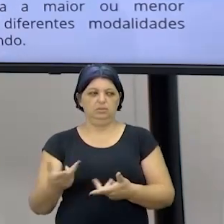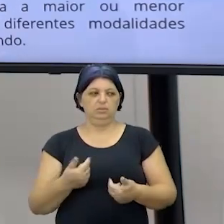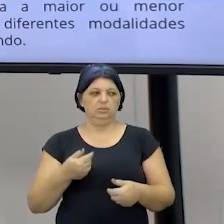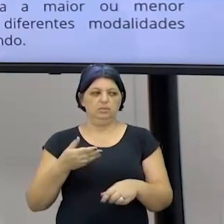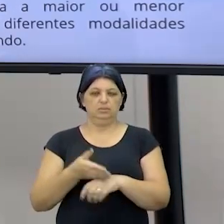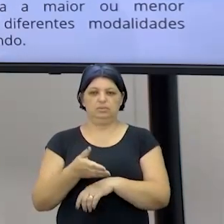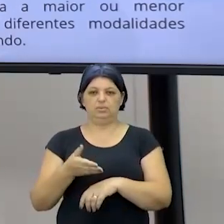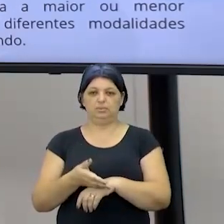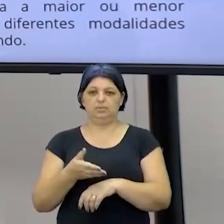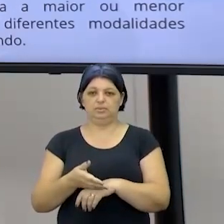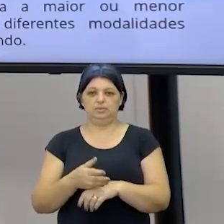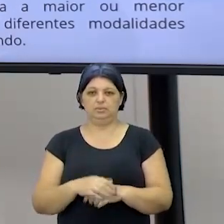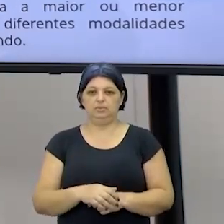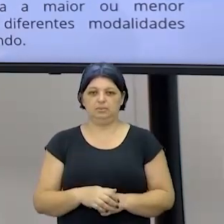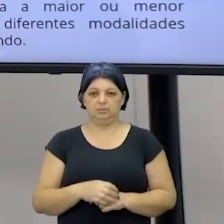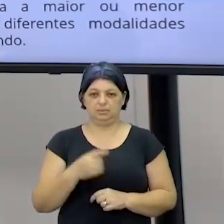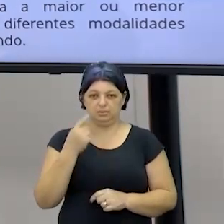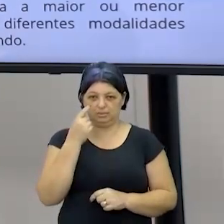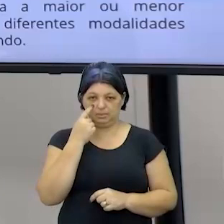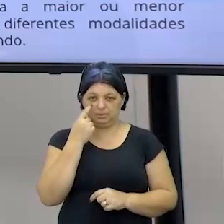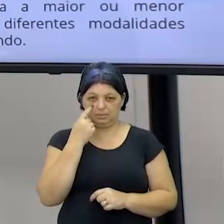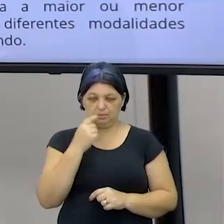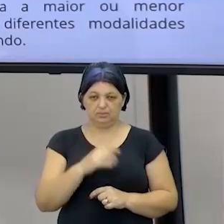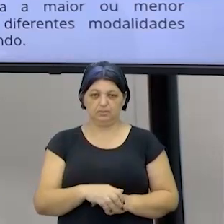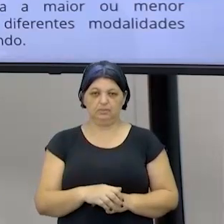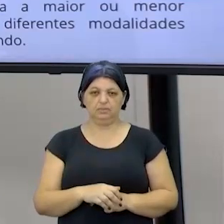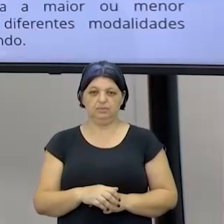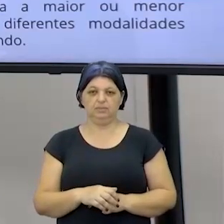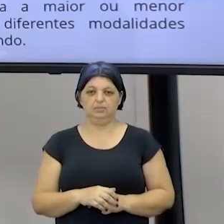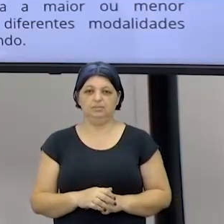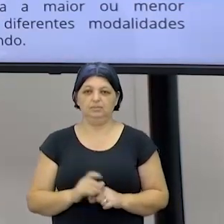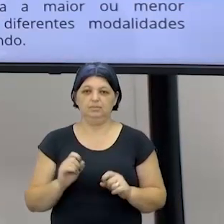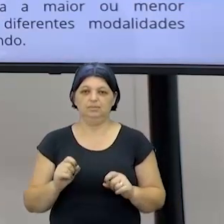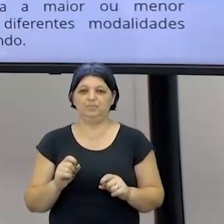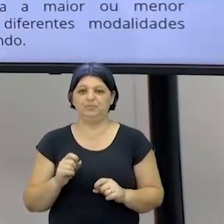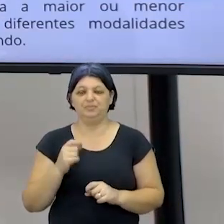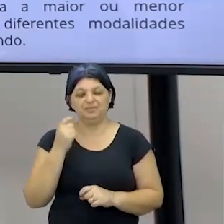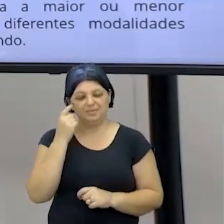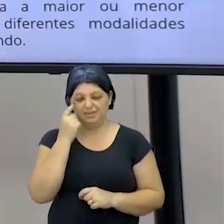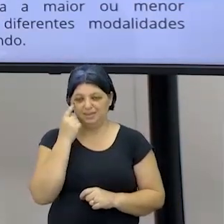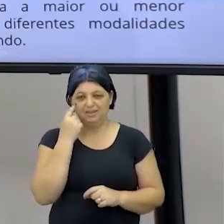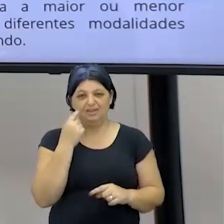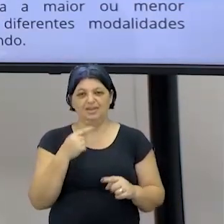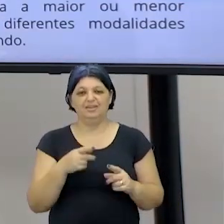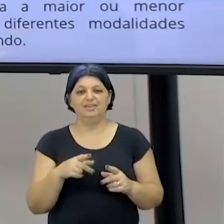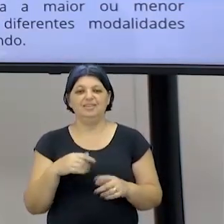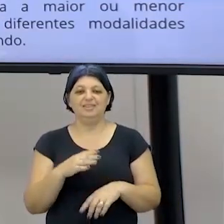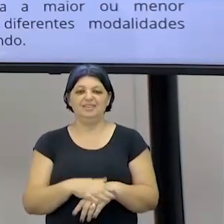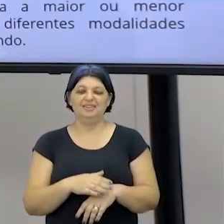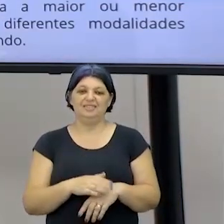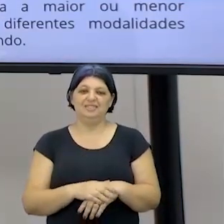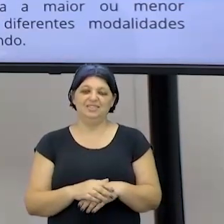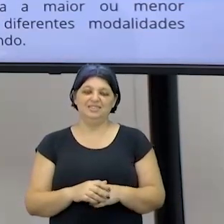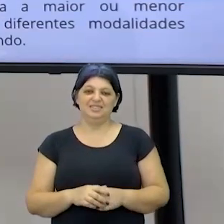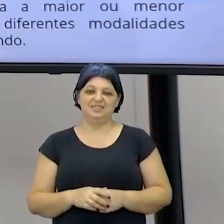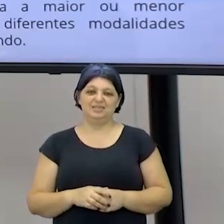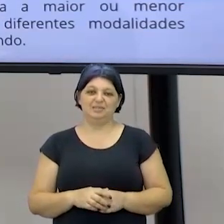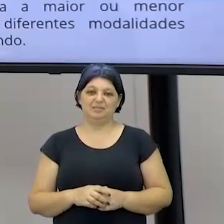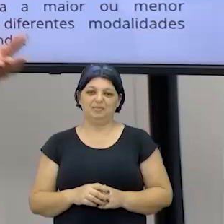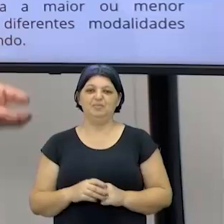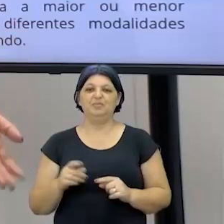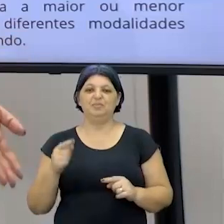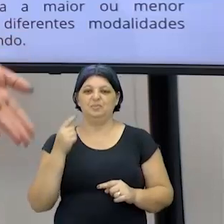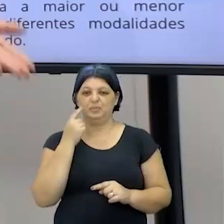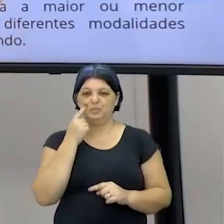gente só consegue chegar nesse resultado aí final se a gente tiver um preparo. Então o que nós faremos? Vamos investigar.